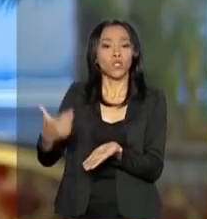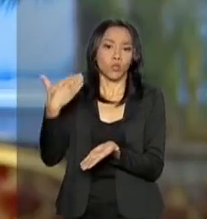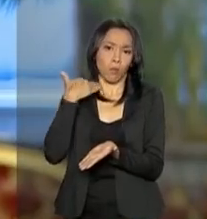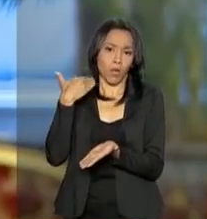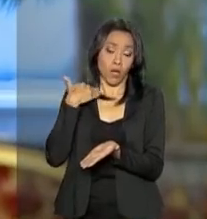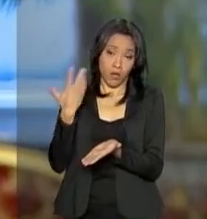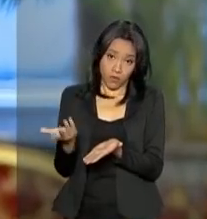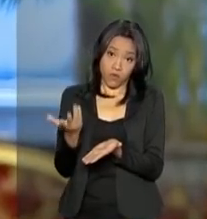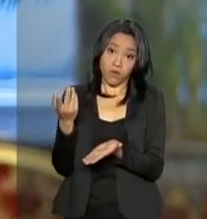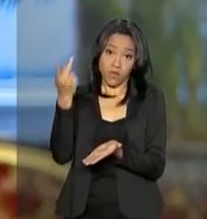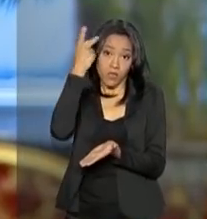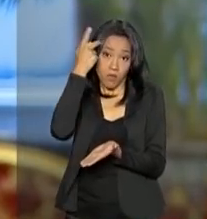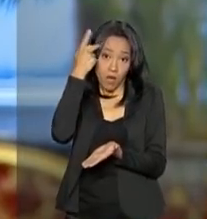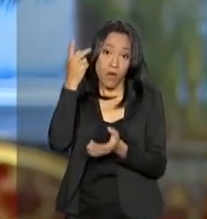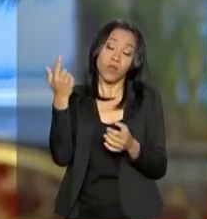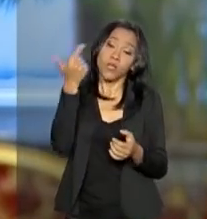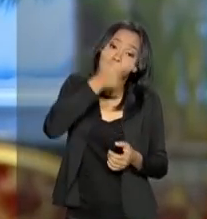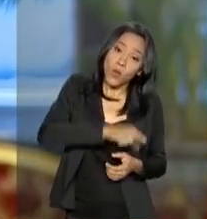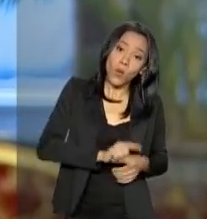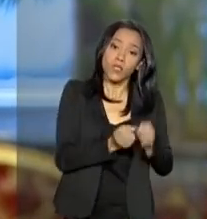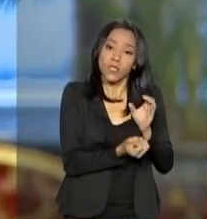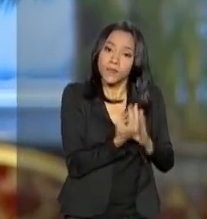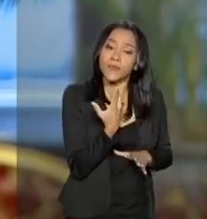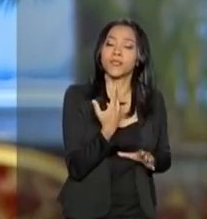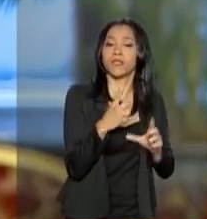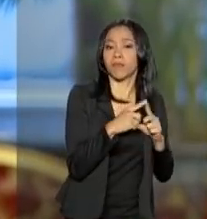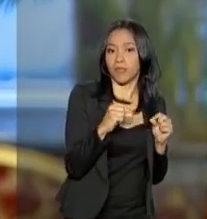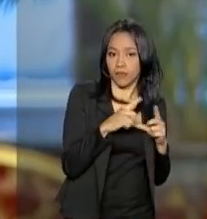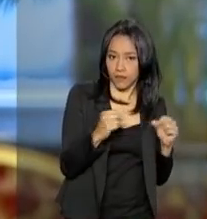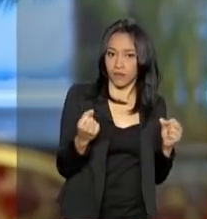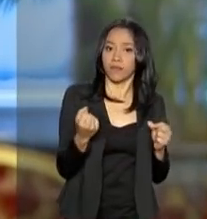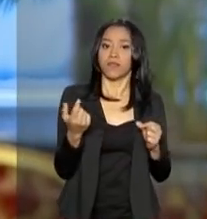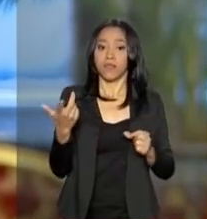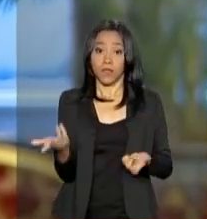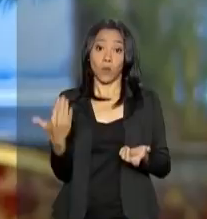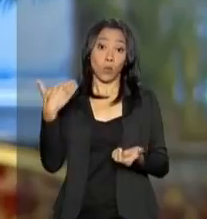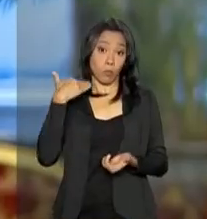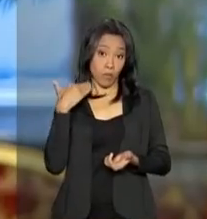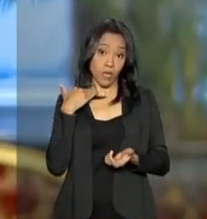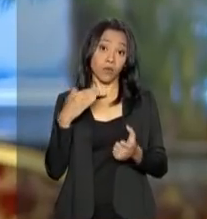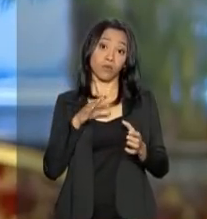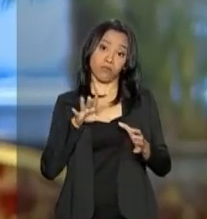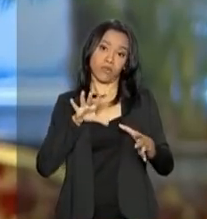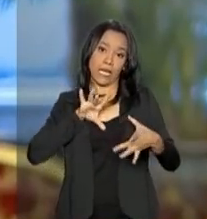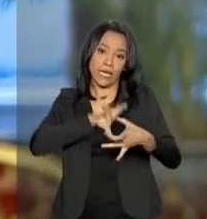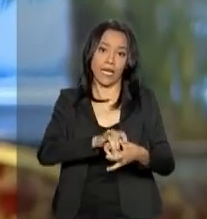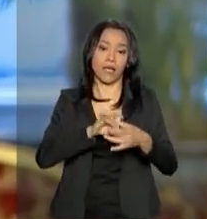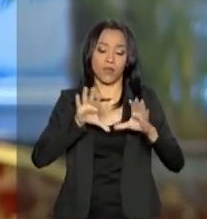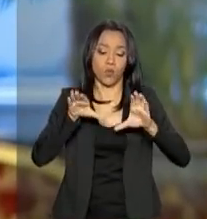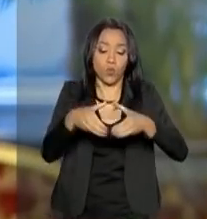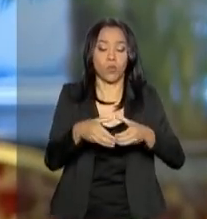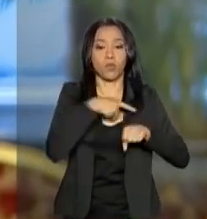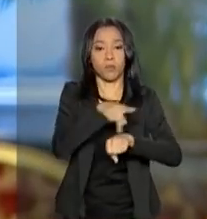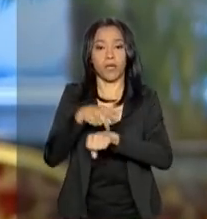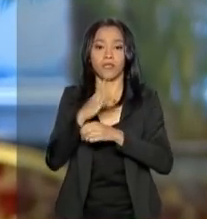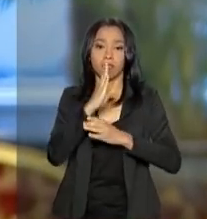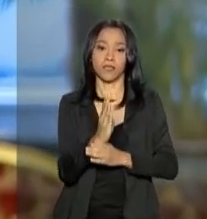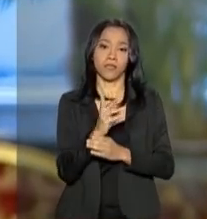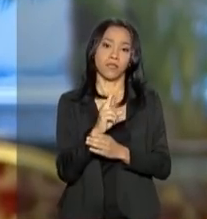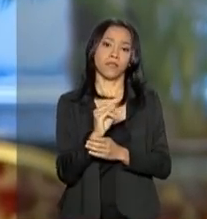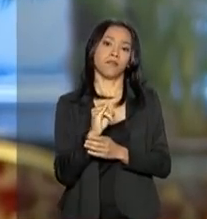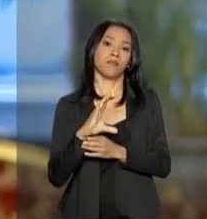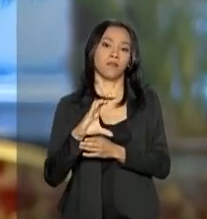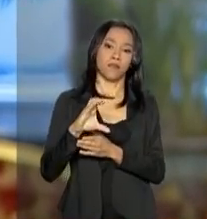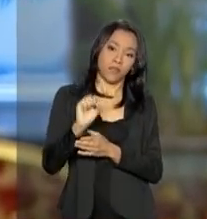Brasília e este é um grande avanço eh para o Brasil ou seja o banco de desenvolvimento Brick também estará presente no Brasil isso